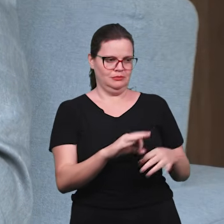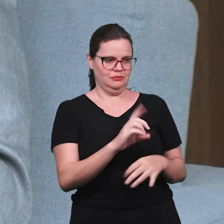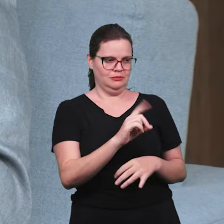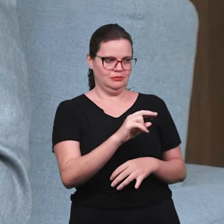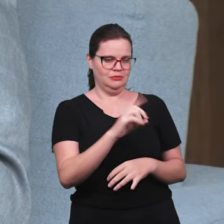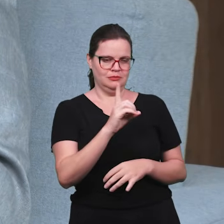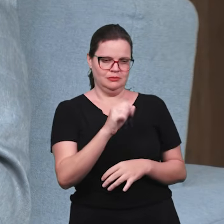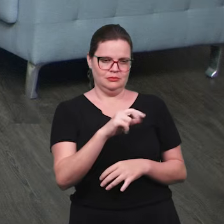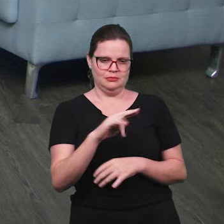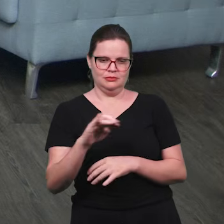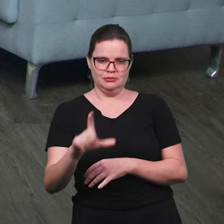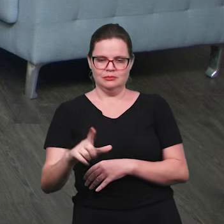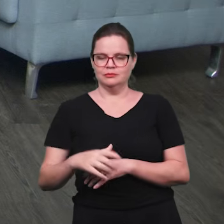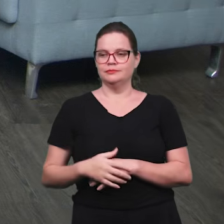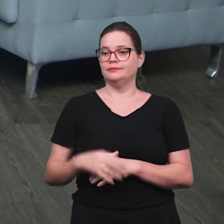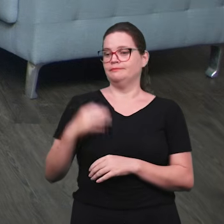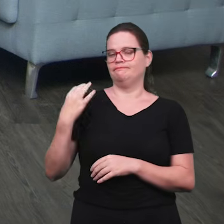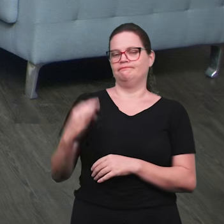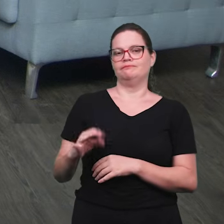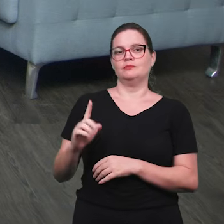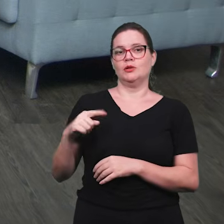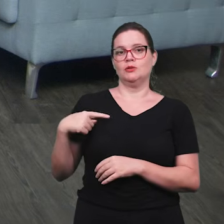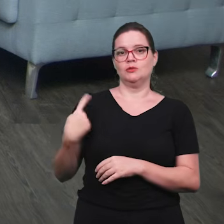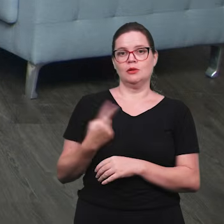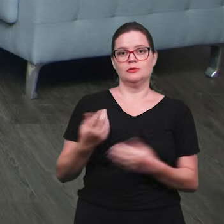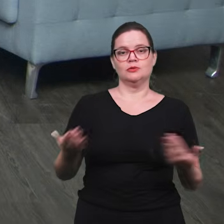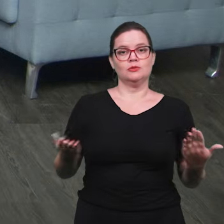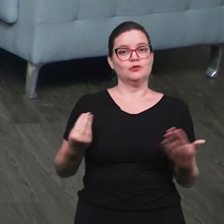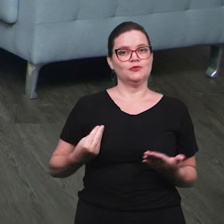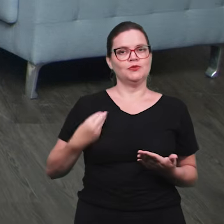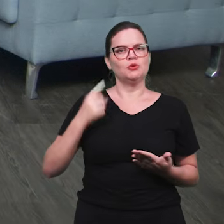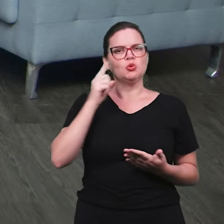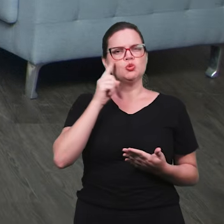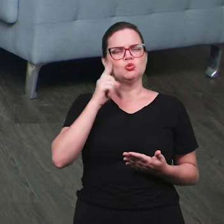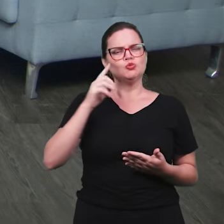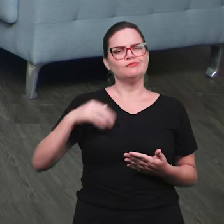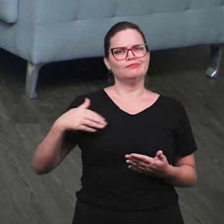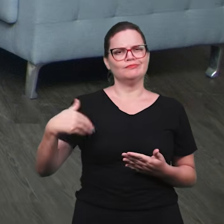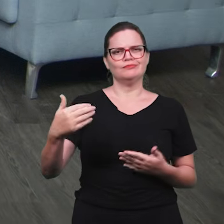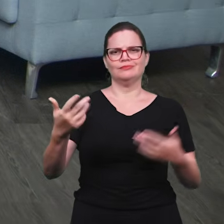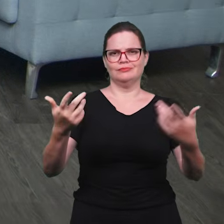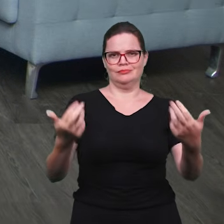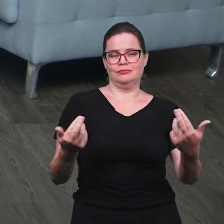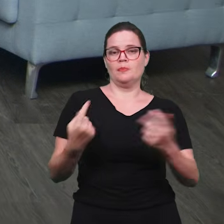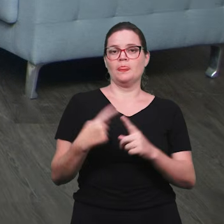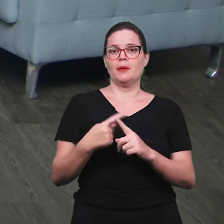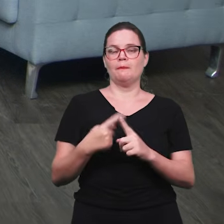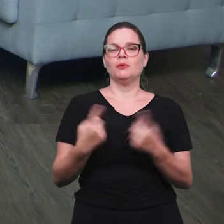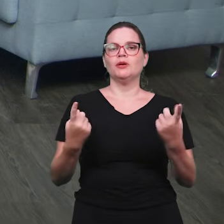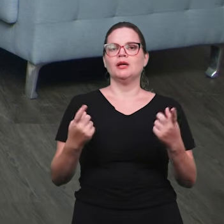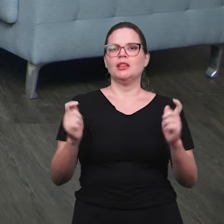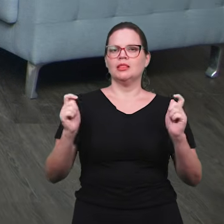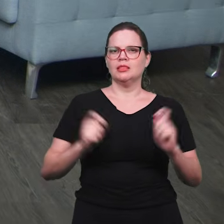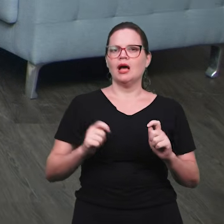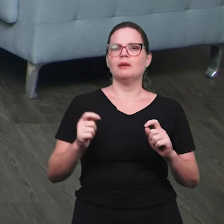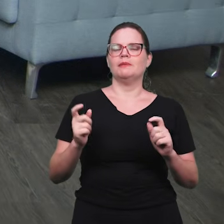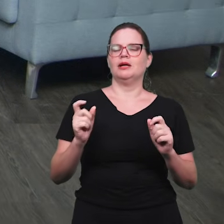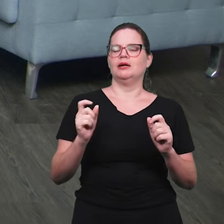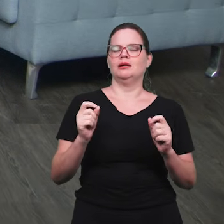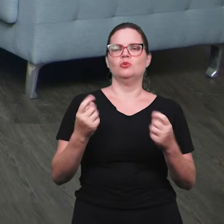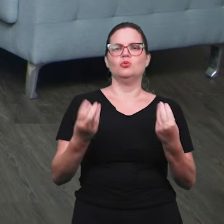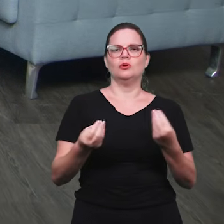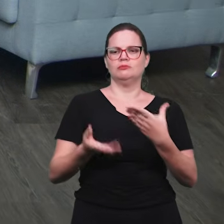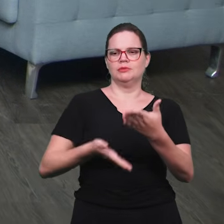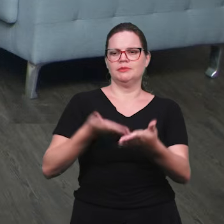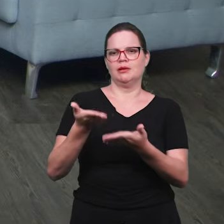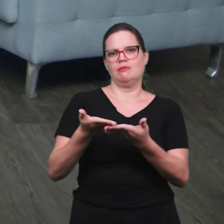Daniel? Exatamente isso. Hoje nós vivenciamos isso diariamente, né? A medicina preventiva e a